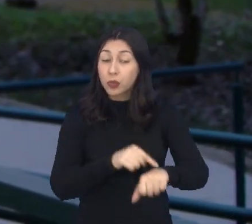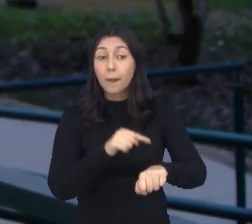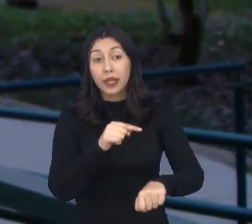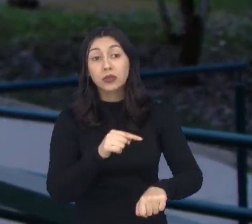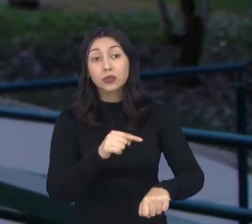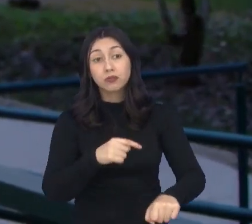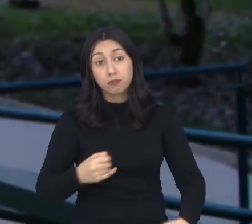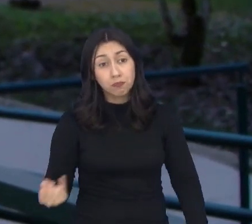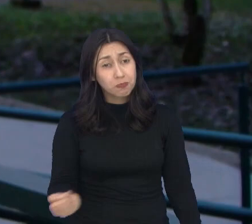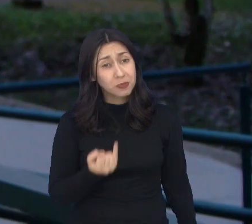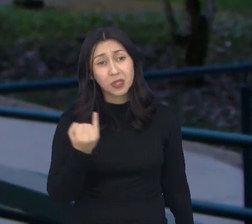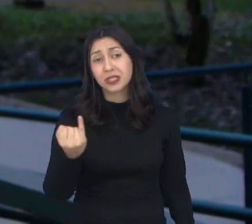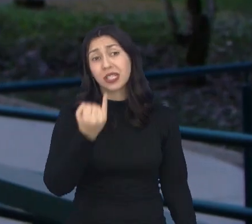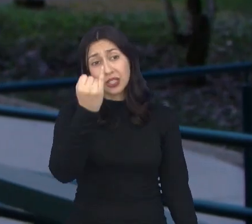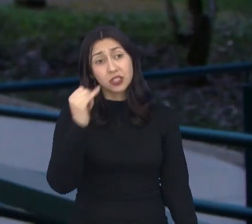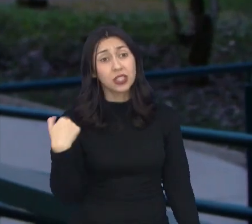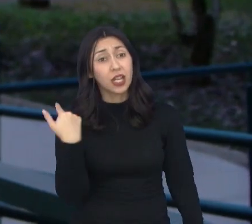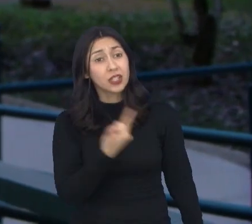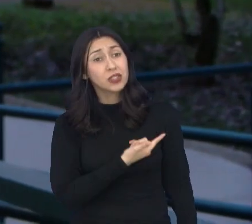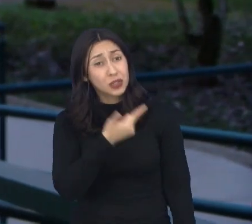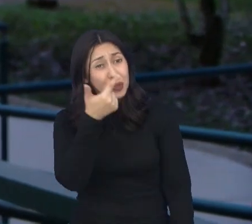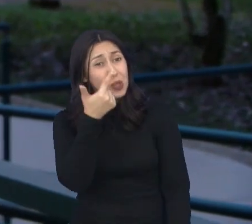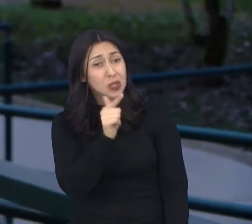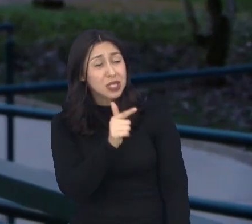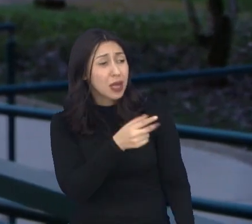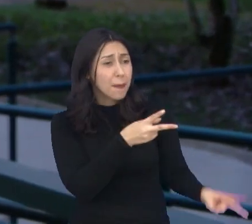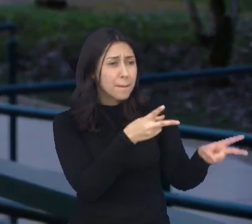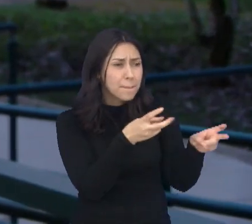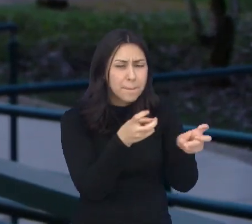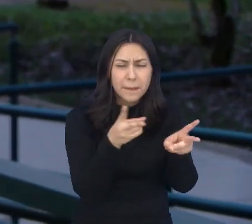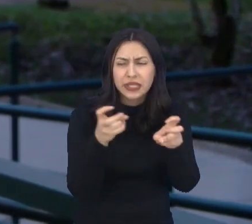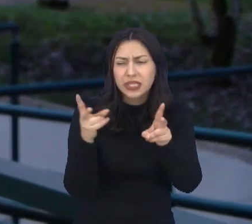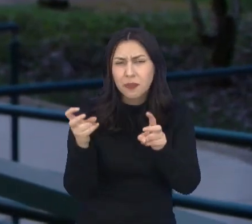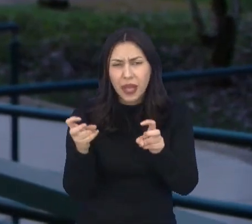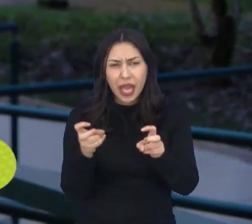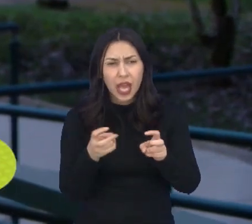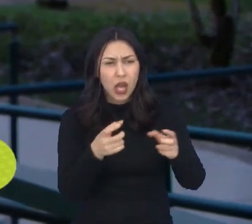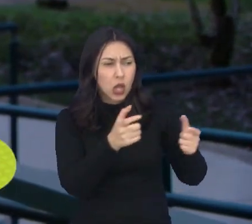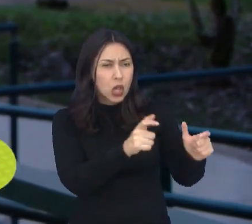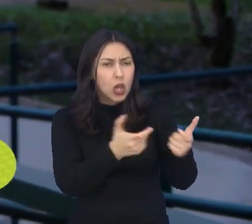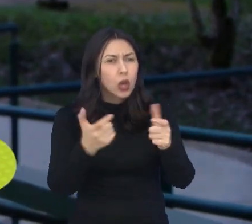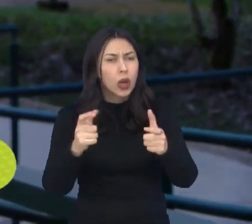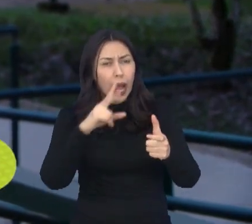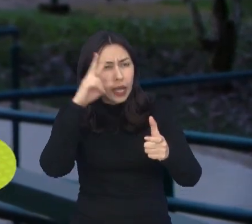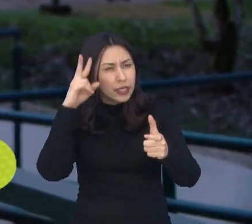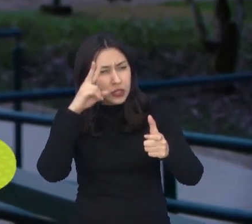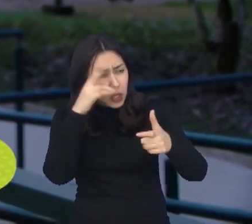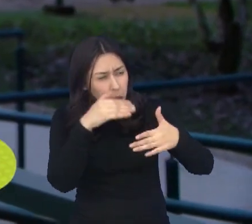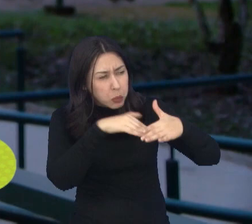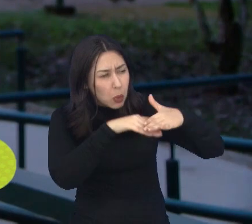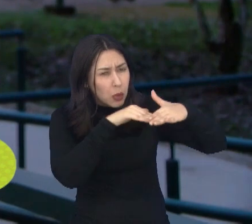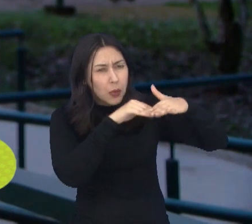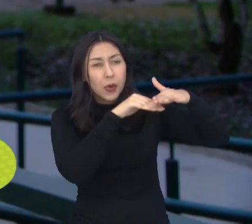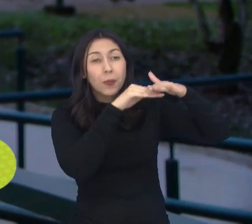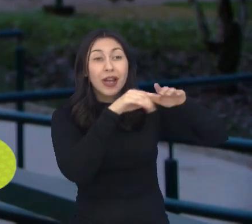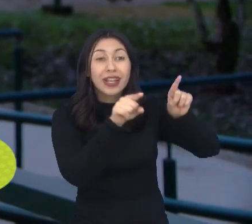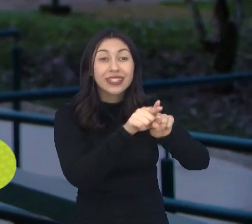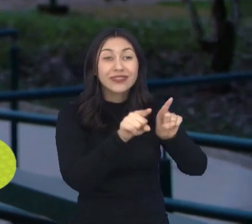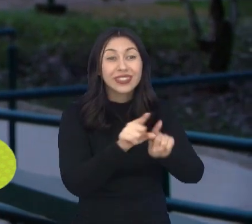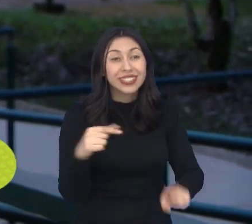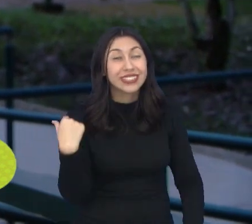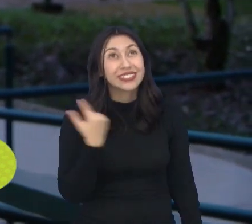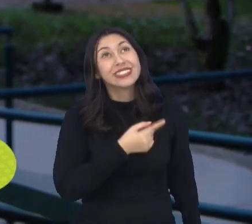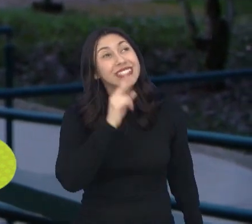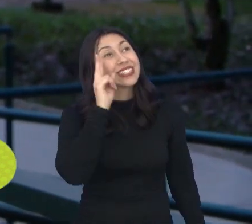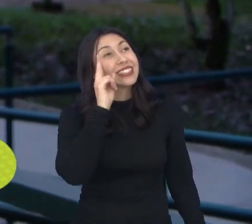de suma importância para que a gente possa localizar novos acervos e principalmente para que essas campainhas aí de memórias, né, elas soem. Deu